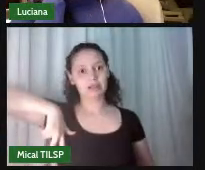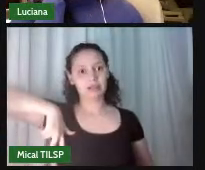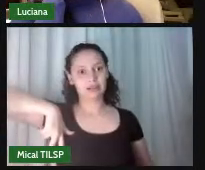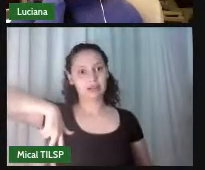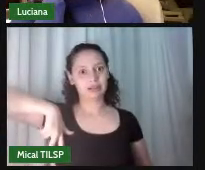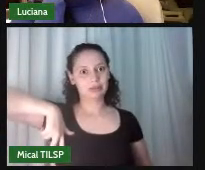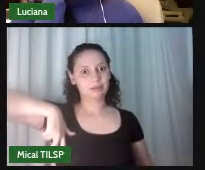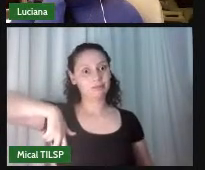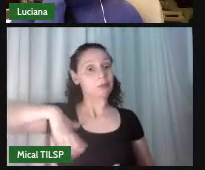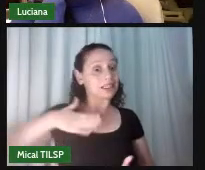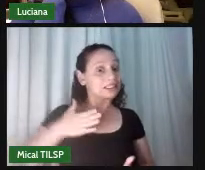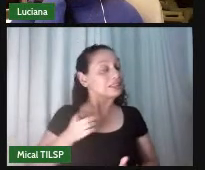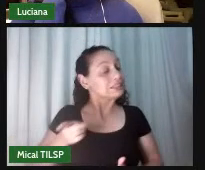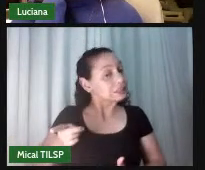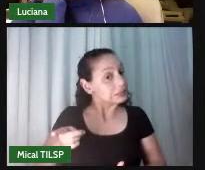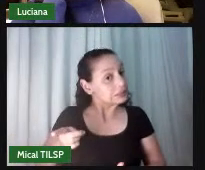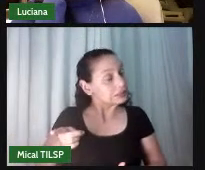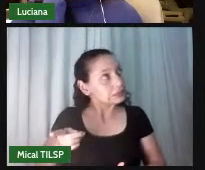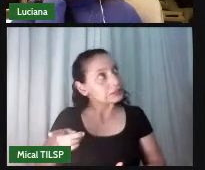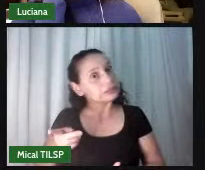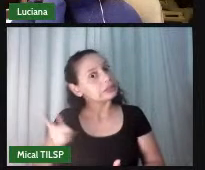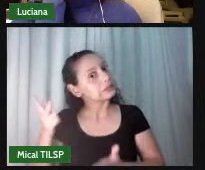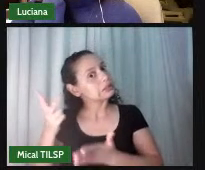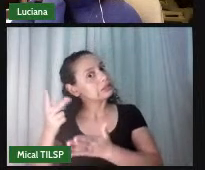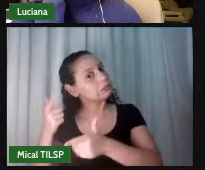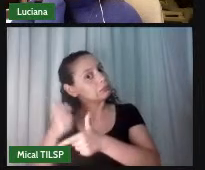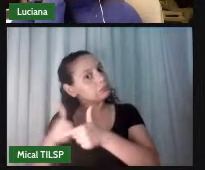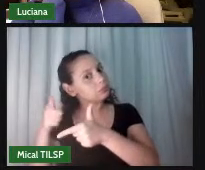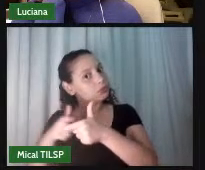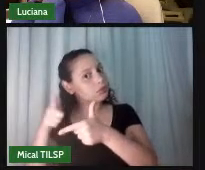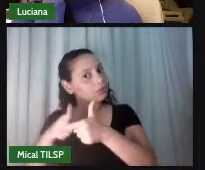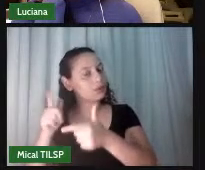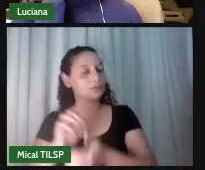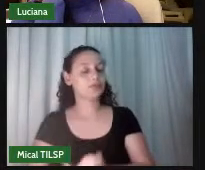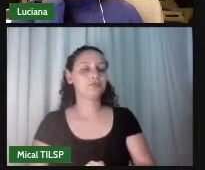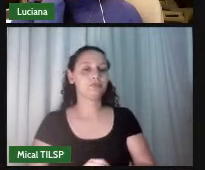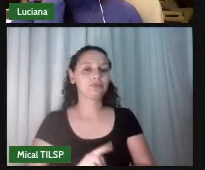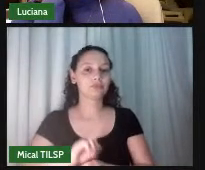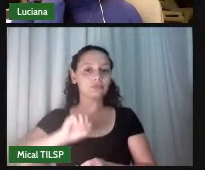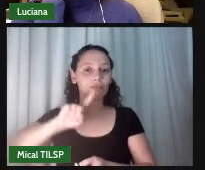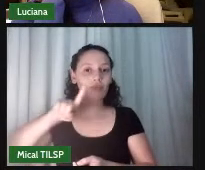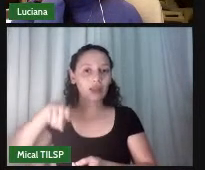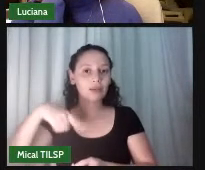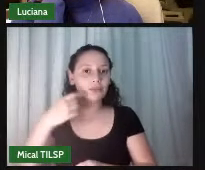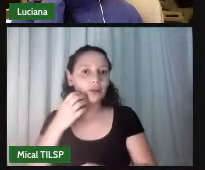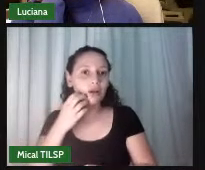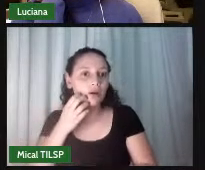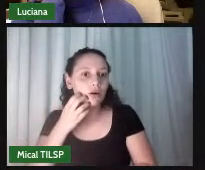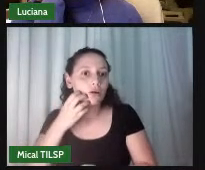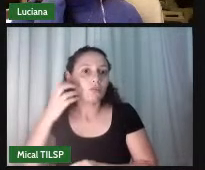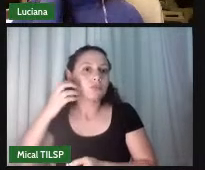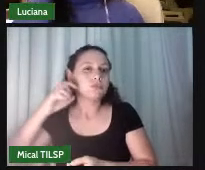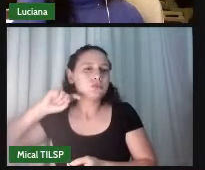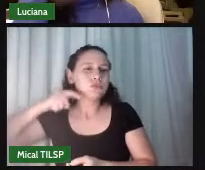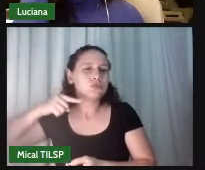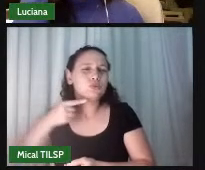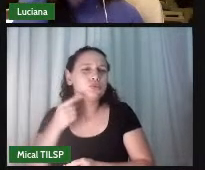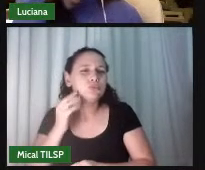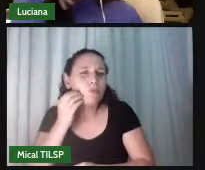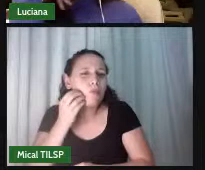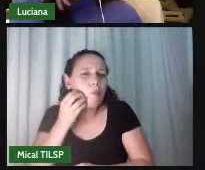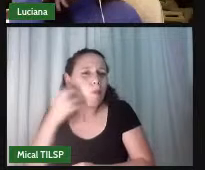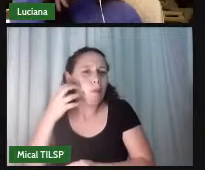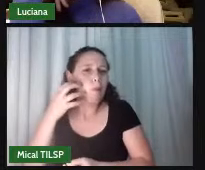desandar para o CD1. Ainda, após a extração, fez-se uma bolha no dente ao lado do dente extraído, que é aquele 47, tá?